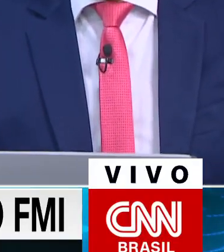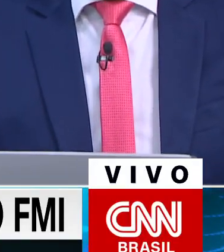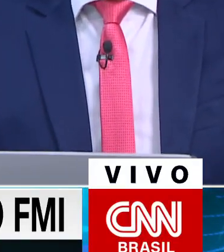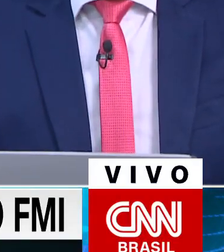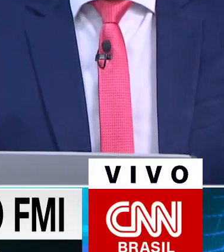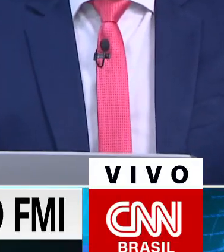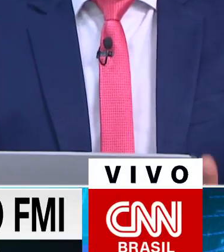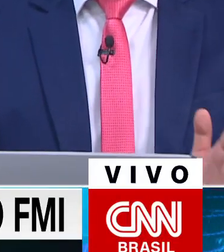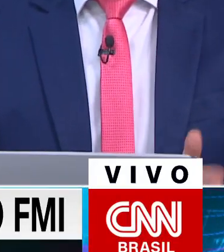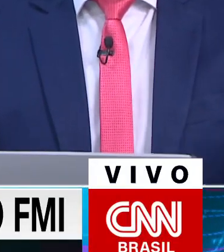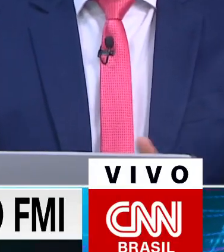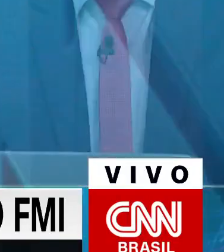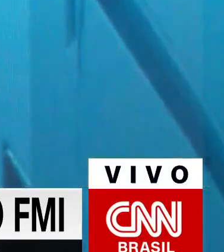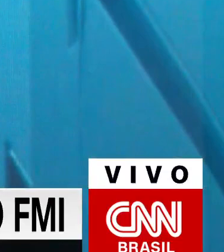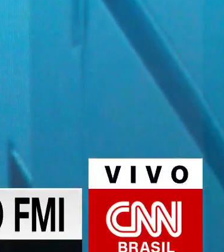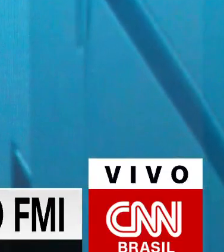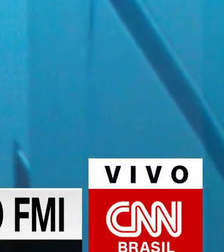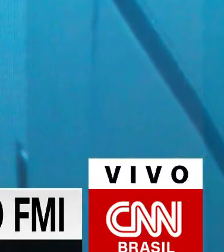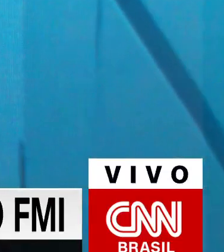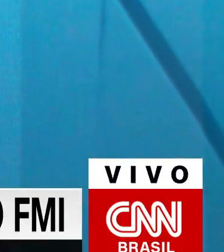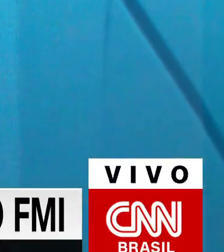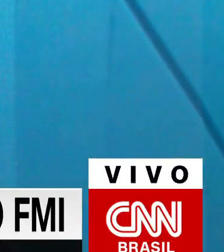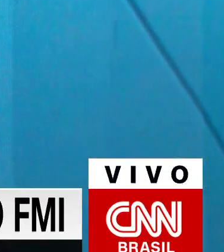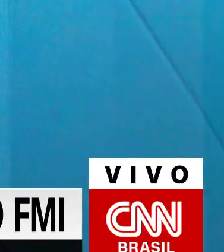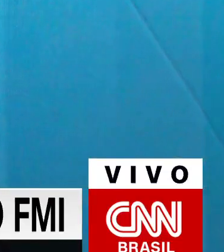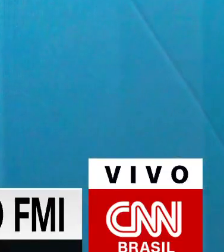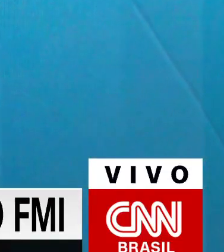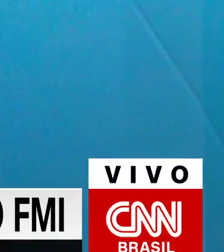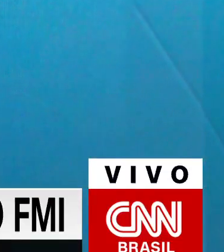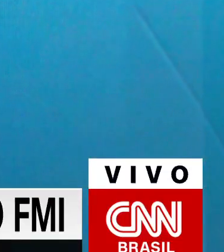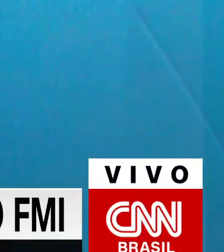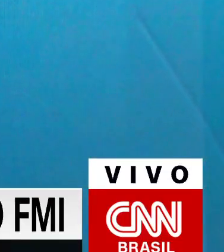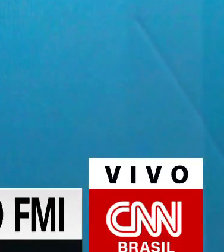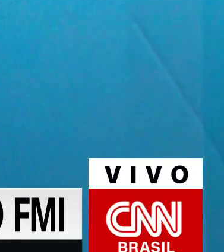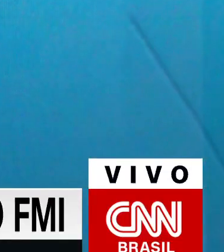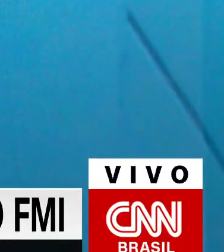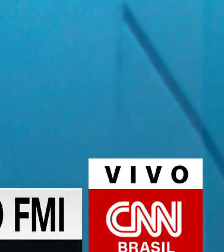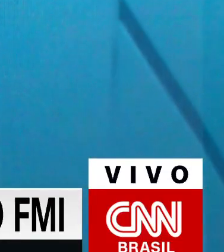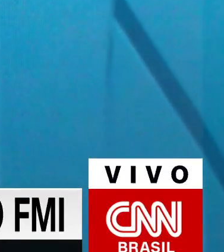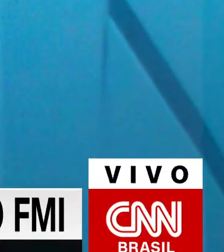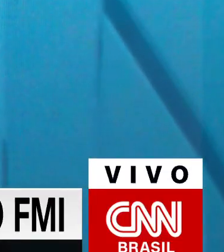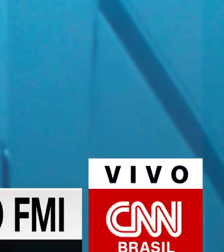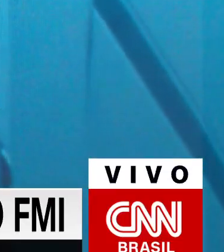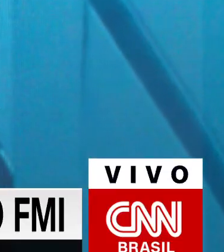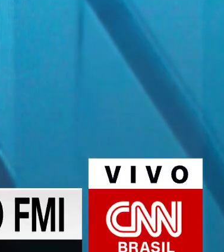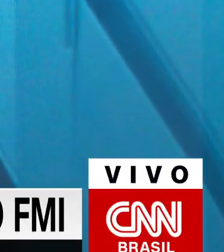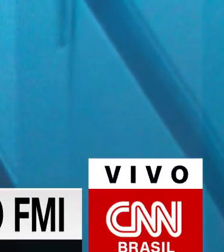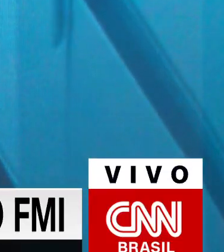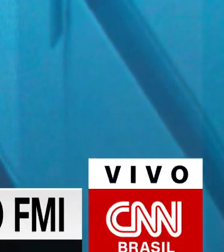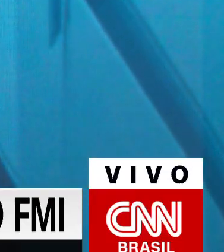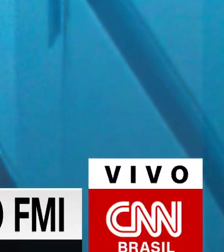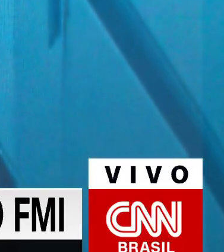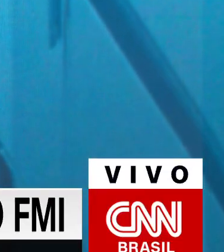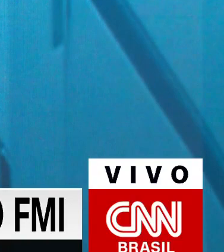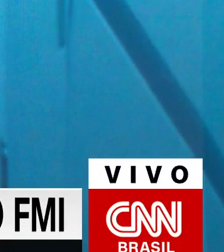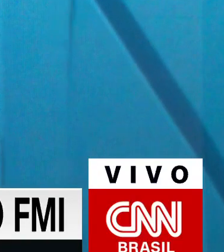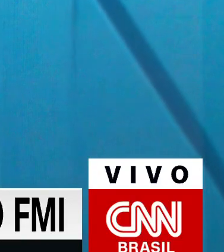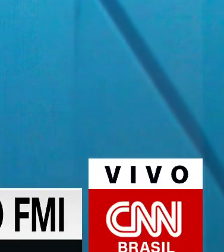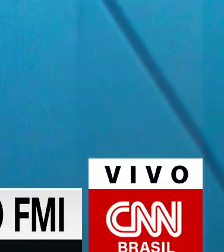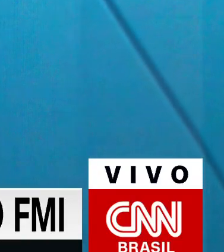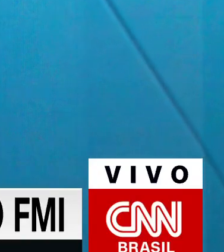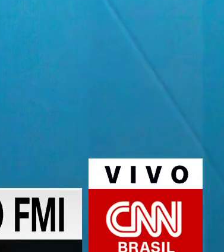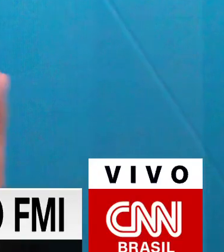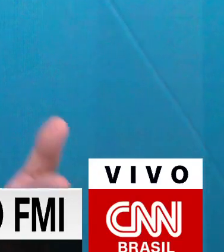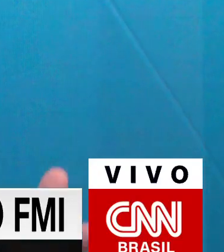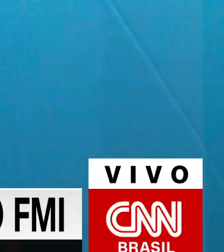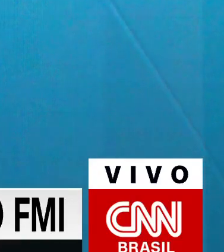nessa jornada, porque o Banco dos BRICS, ele é um banco de desenvolvimento. Ele financia